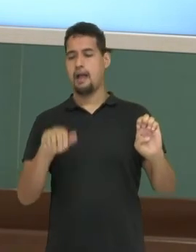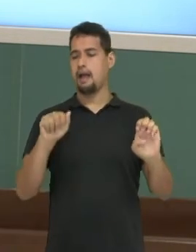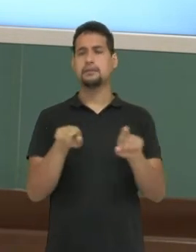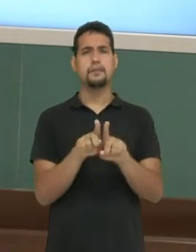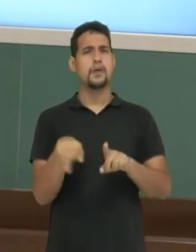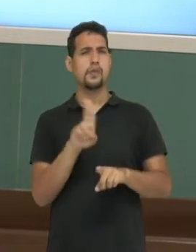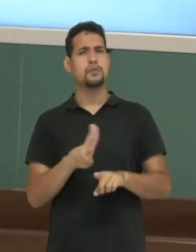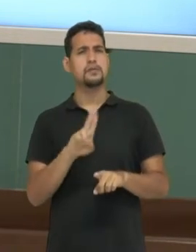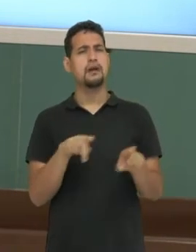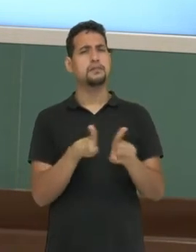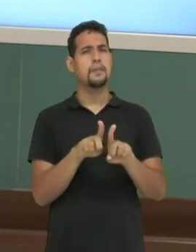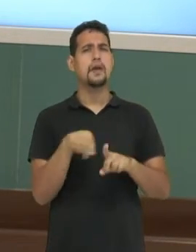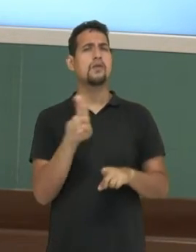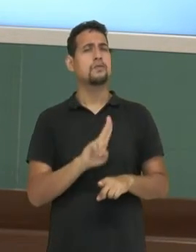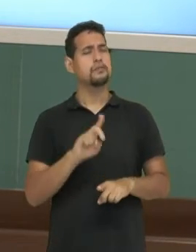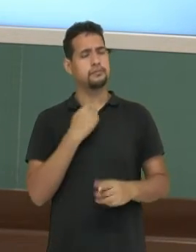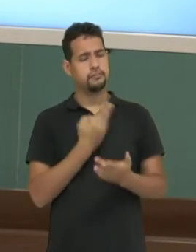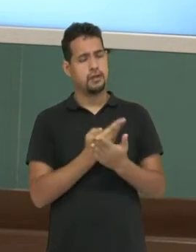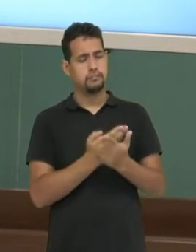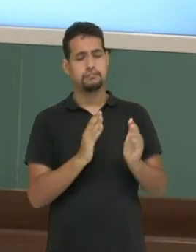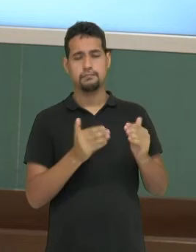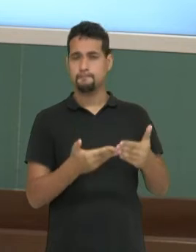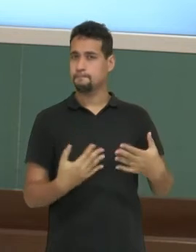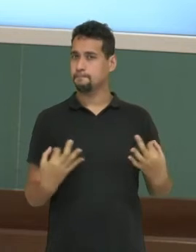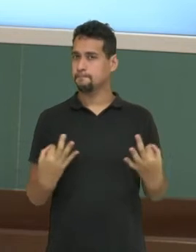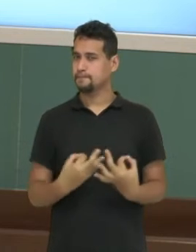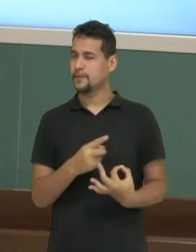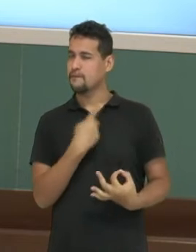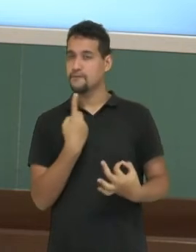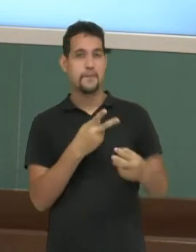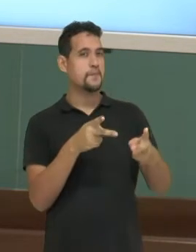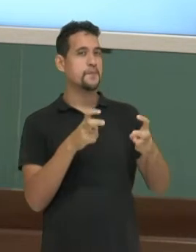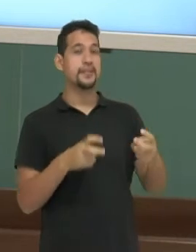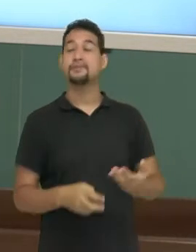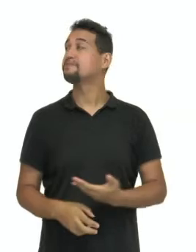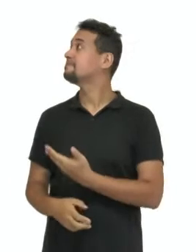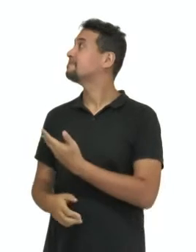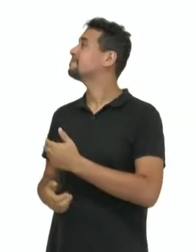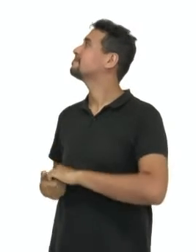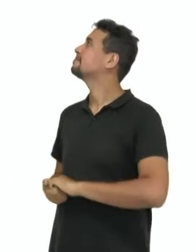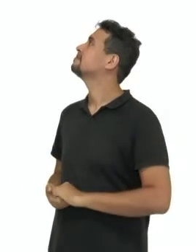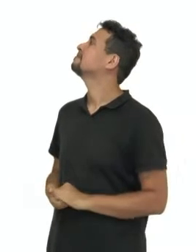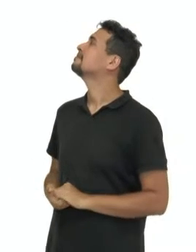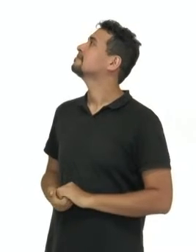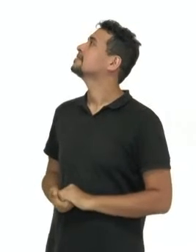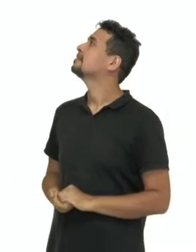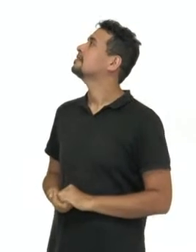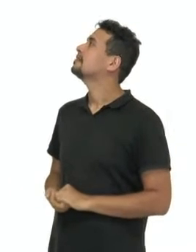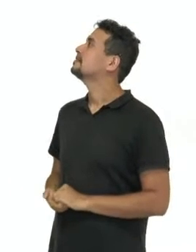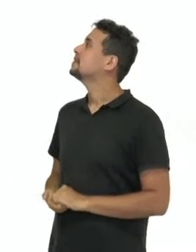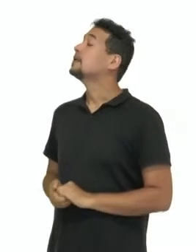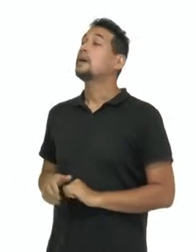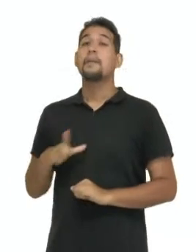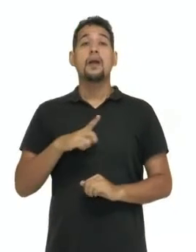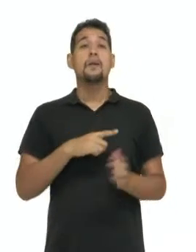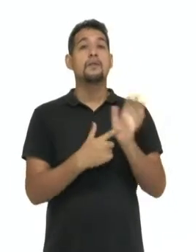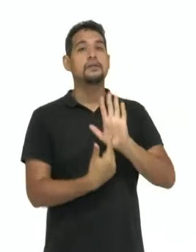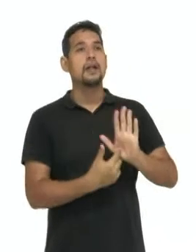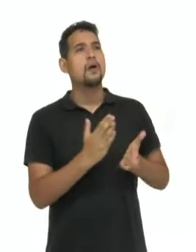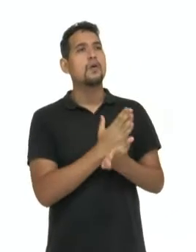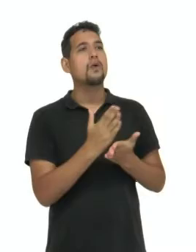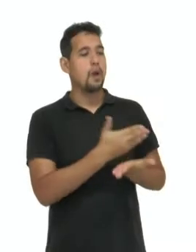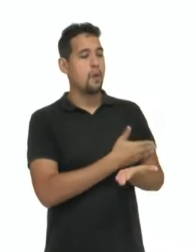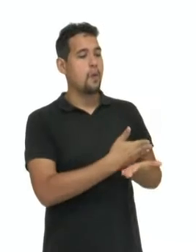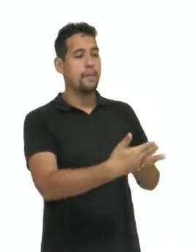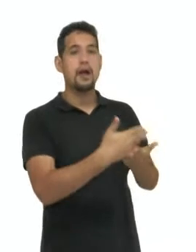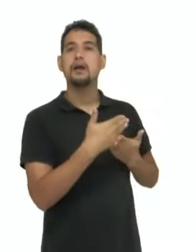estamos estudando das locuções, certo? Vamos a ver? Indicando lugar. Para indicar punto de partida